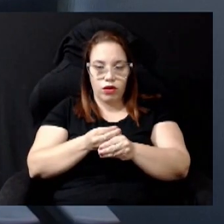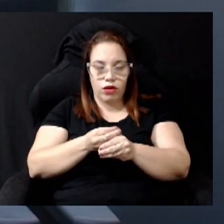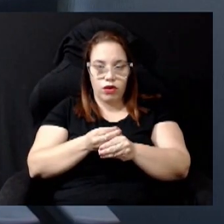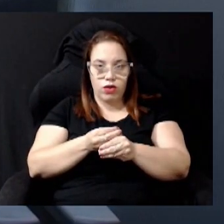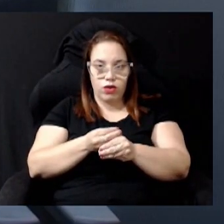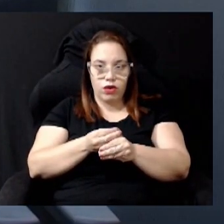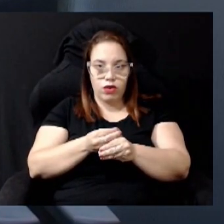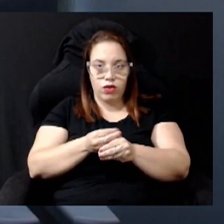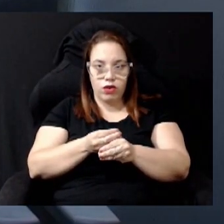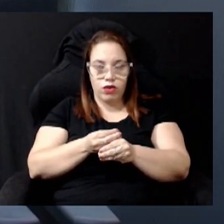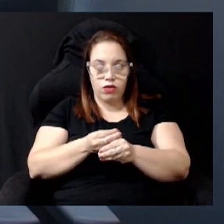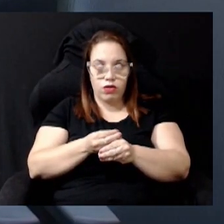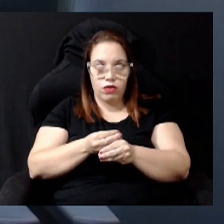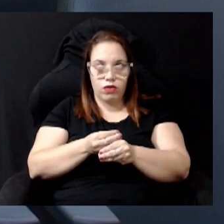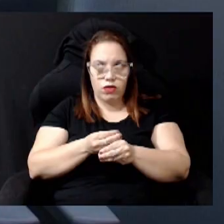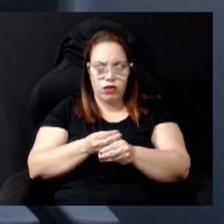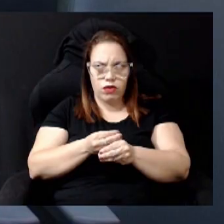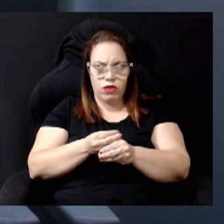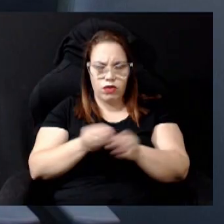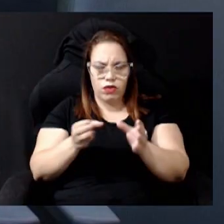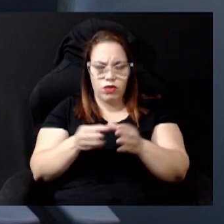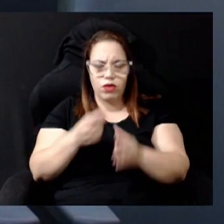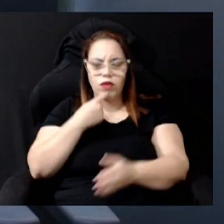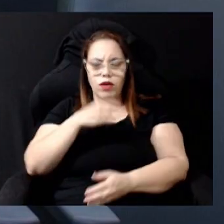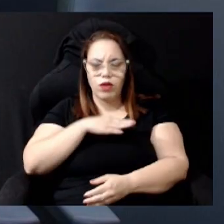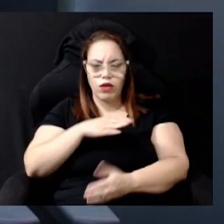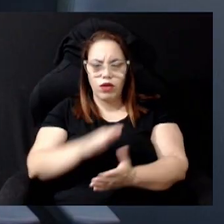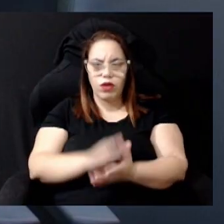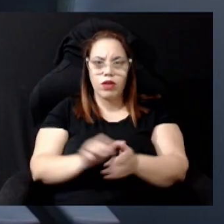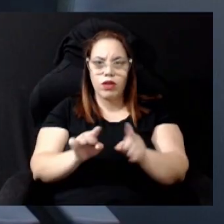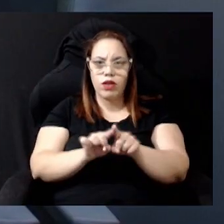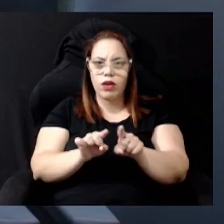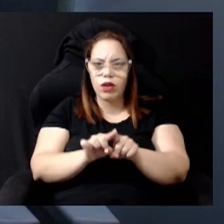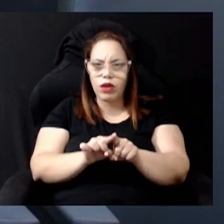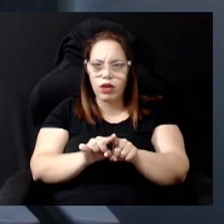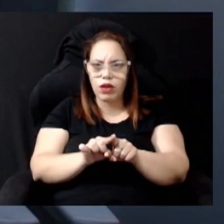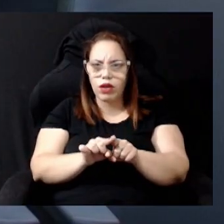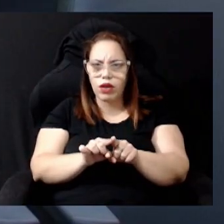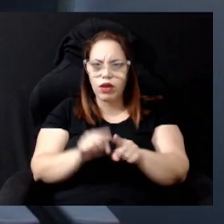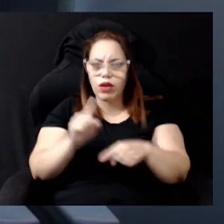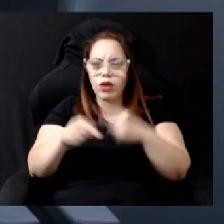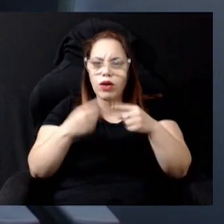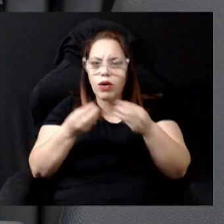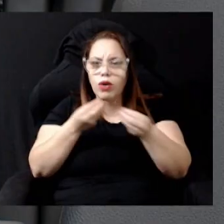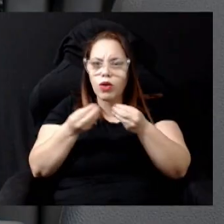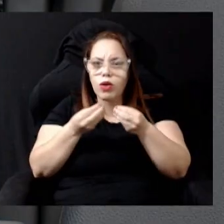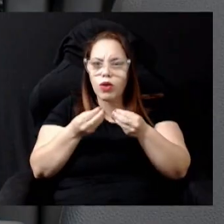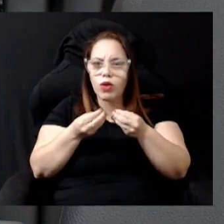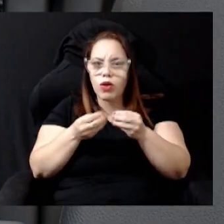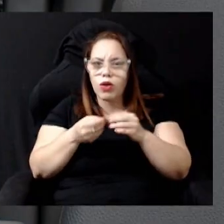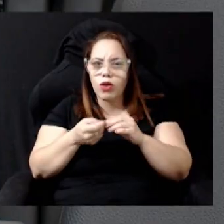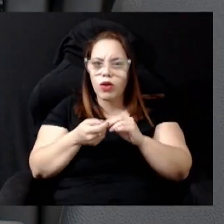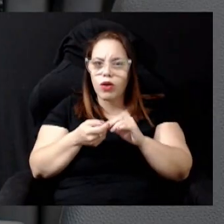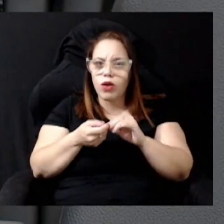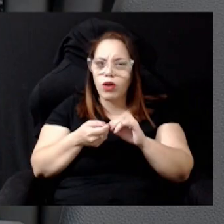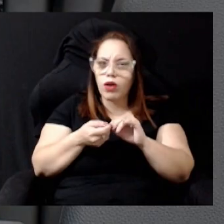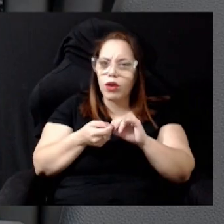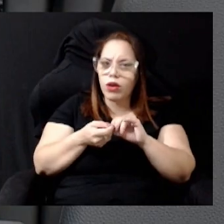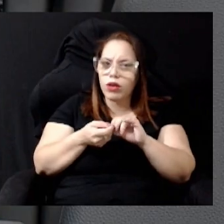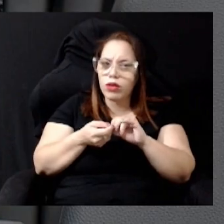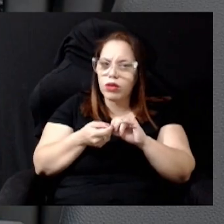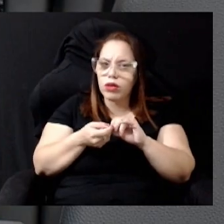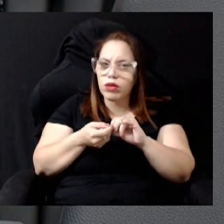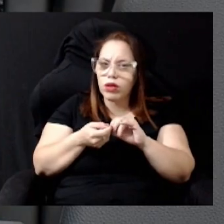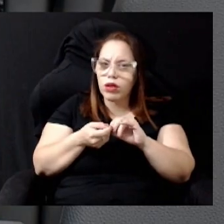do município de Campinas e também outras providências, né? Conta pra gente um pouquinho. Veja, esse projeto de